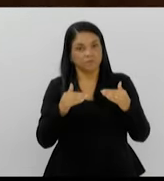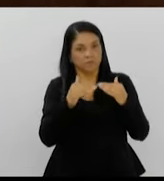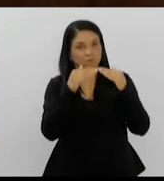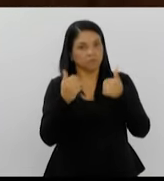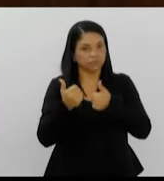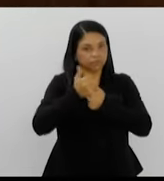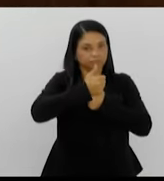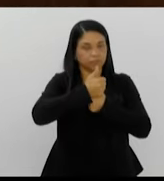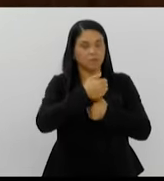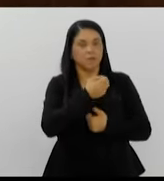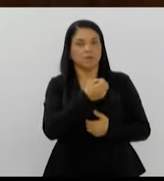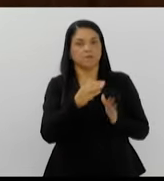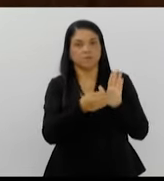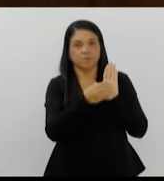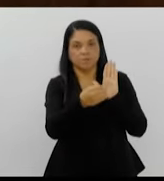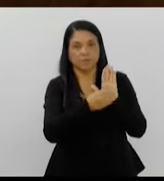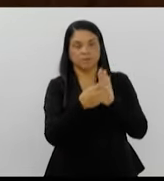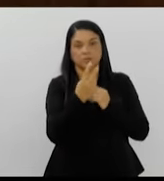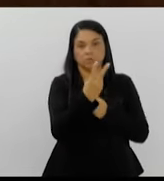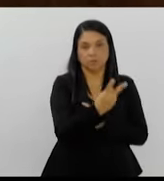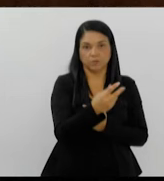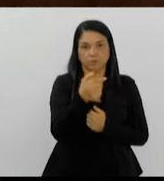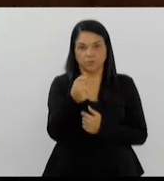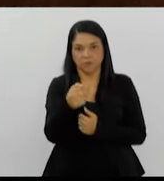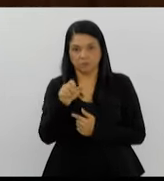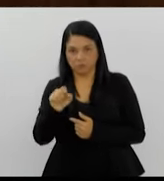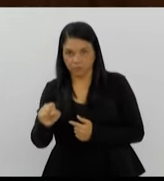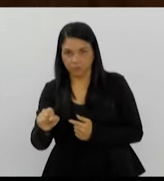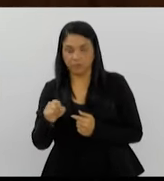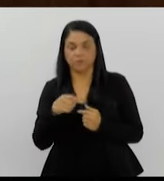emendas 2 7 e